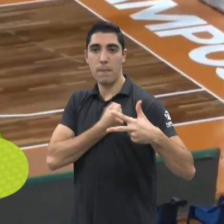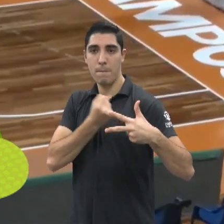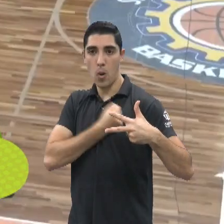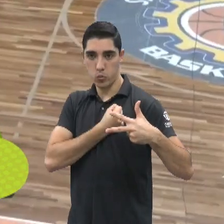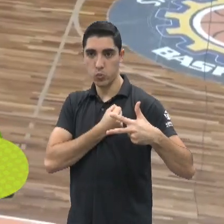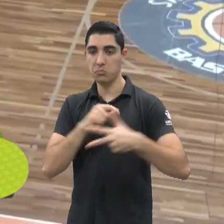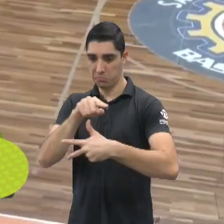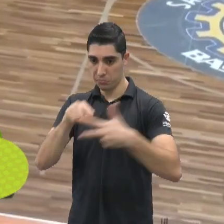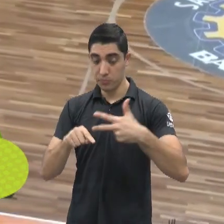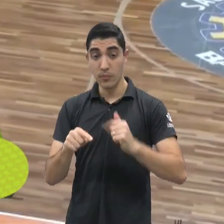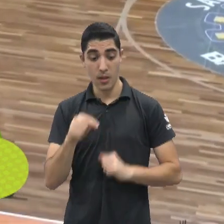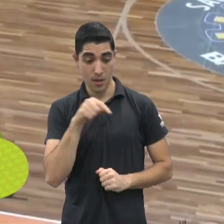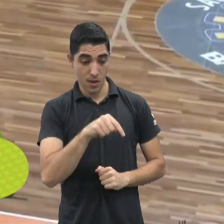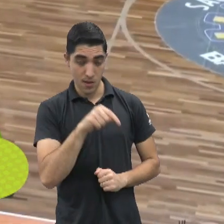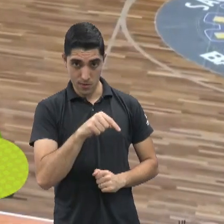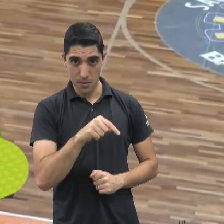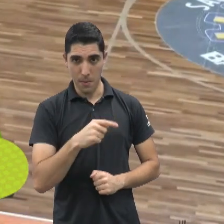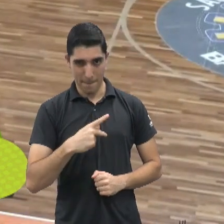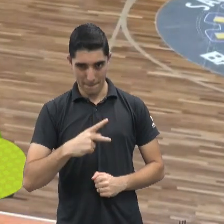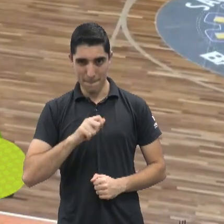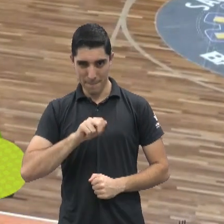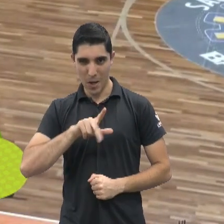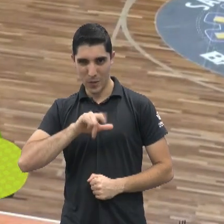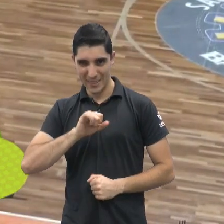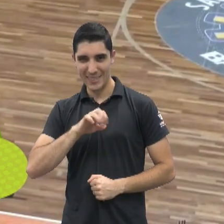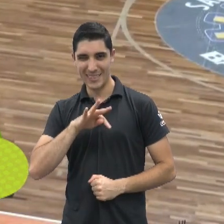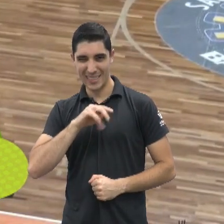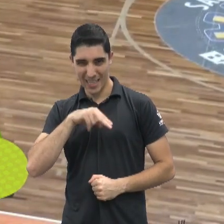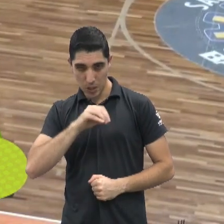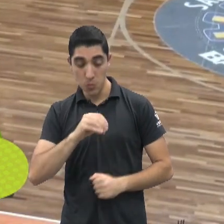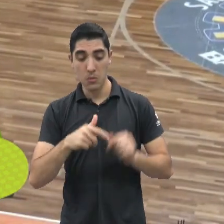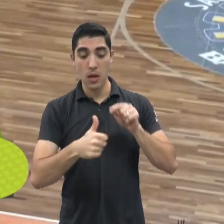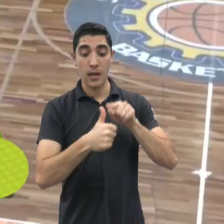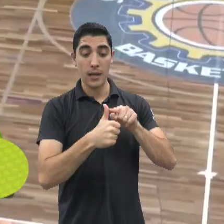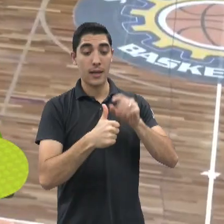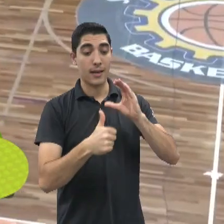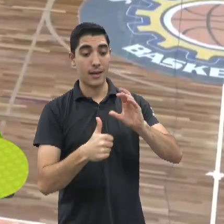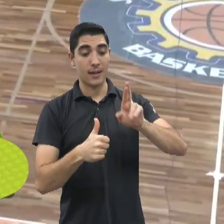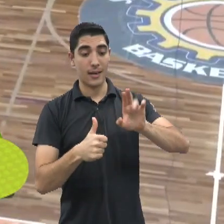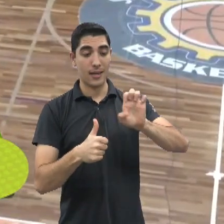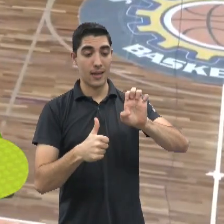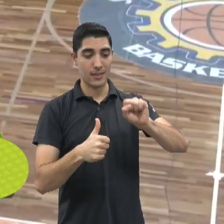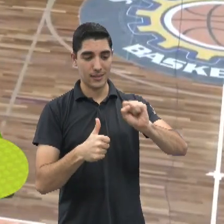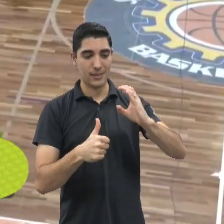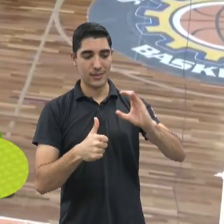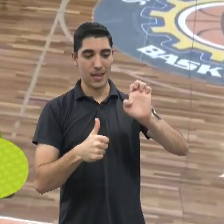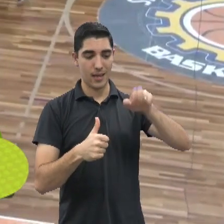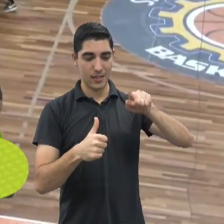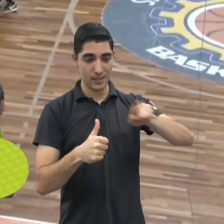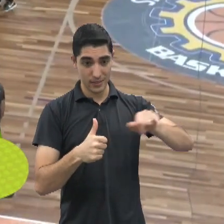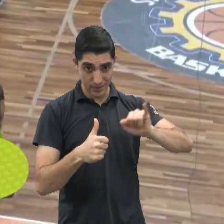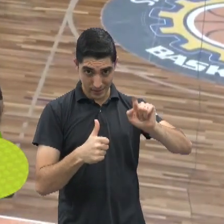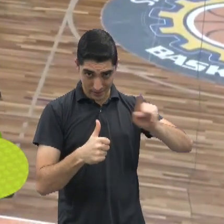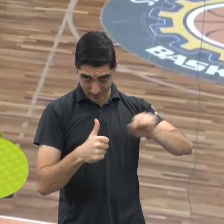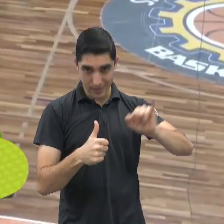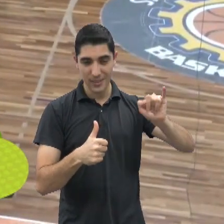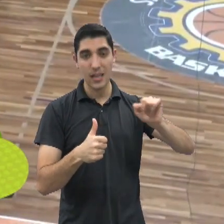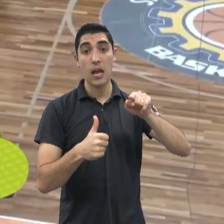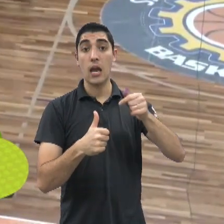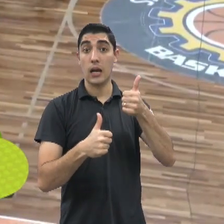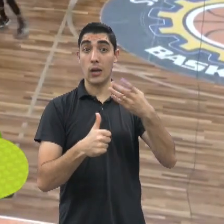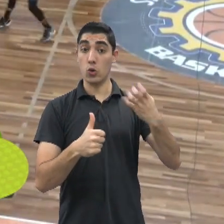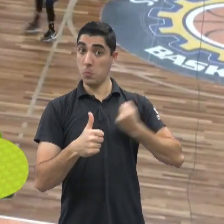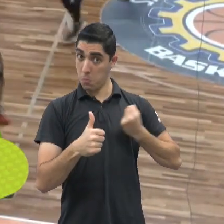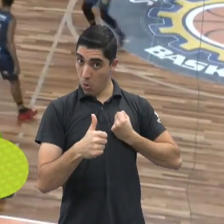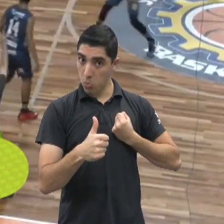José. Já pelos lados do paulistano, o ala armador Crescenzi foi o destaque com 14 pontos, sendo também o cestinha do